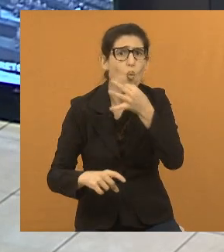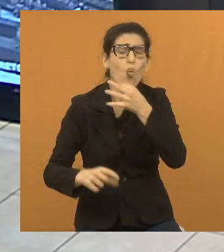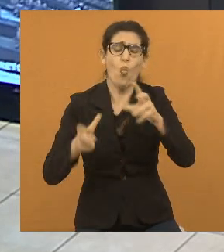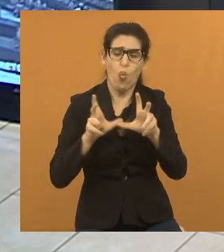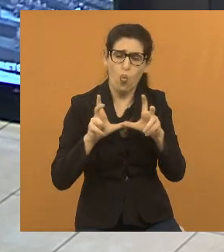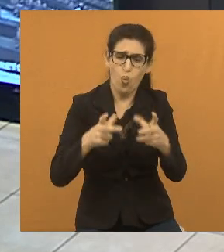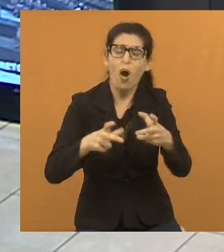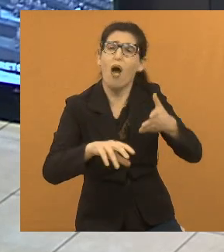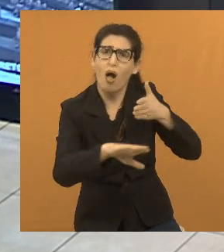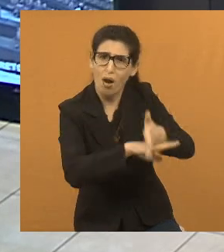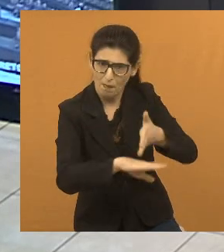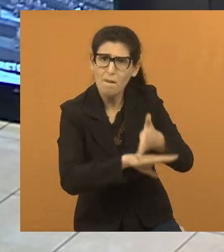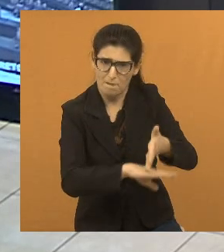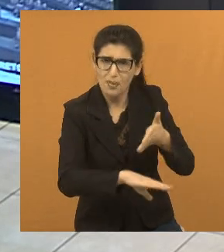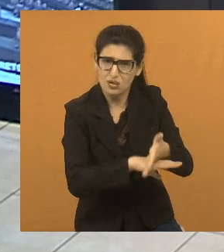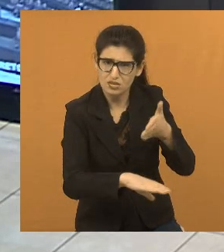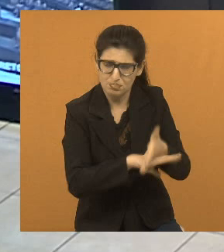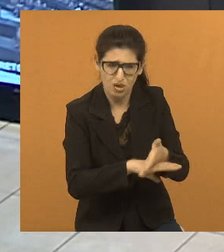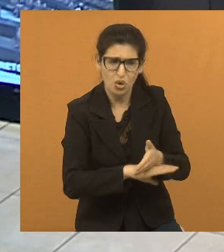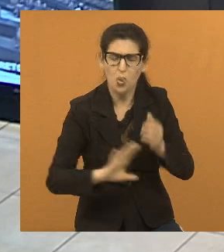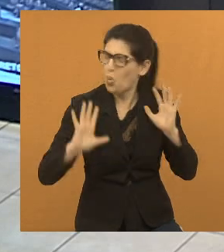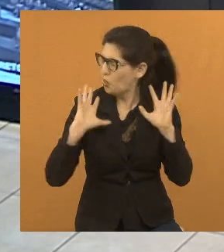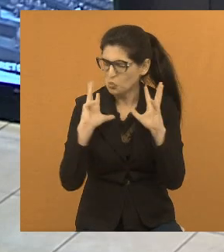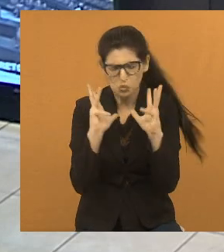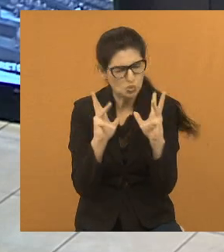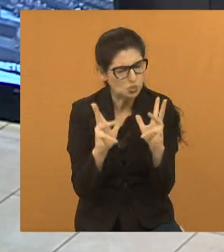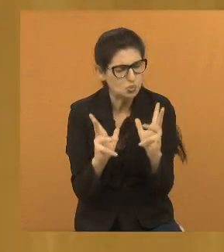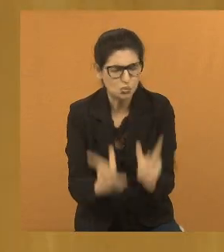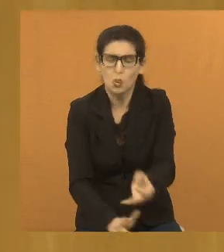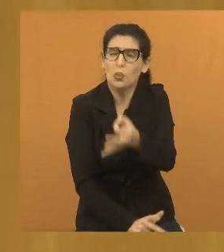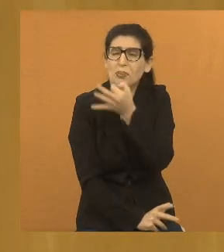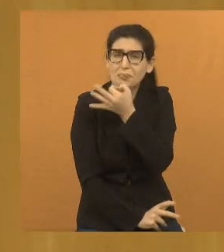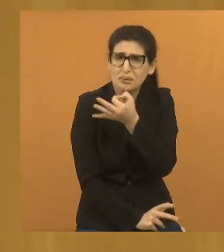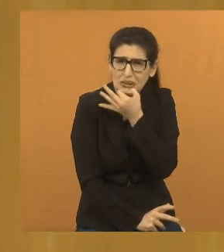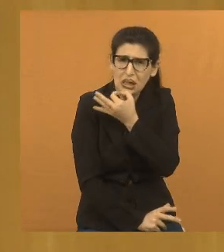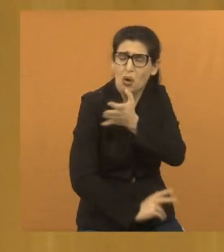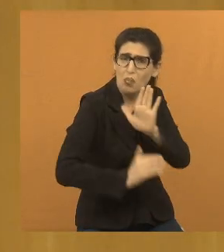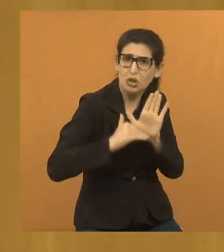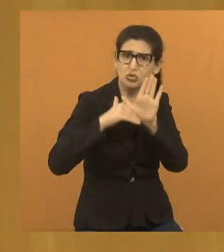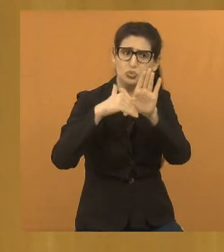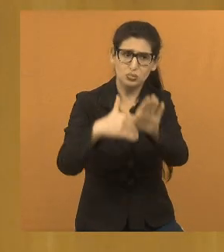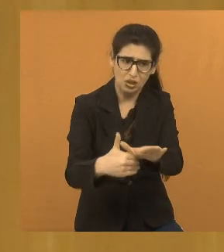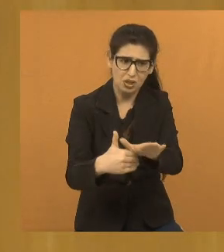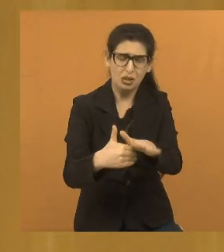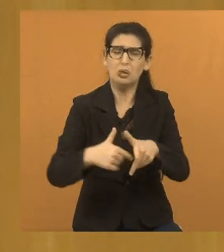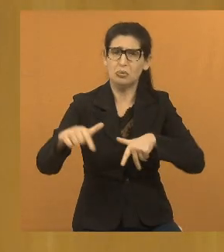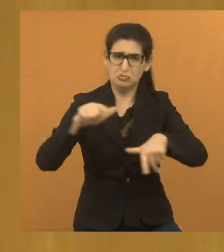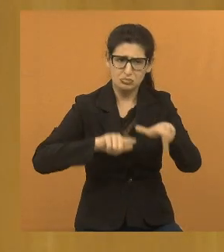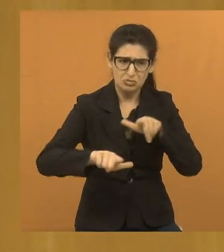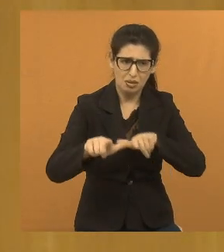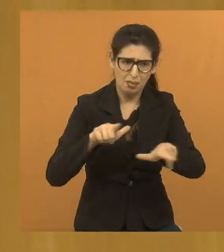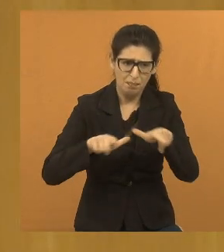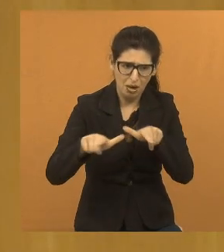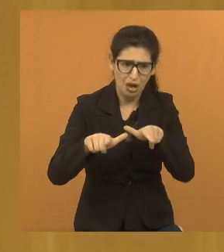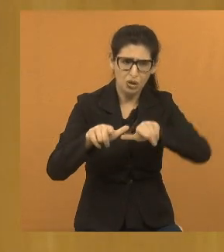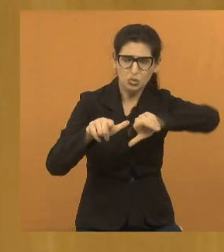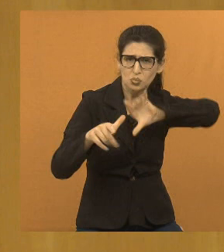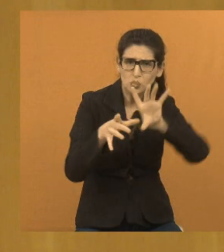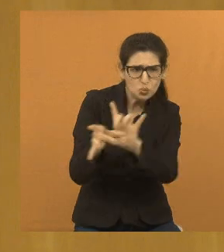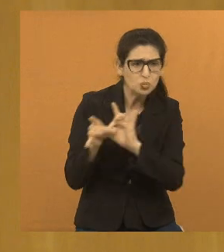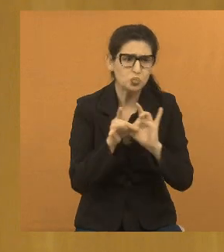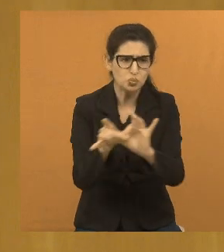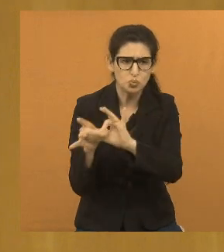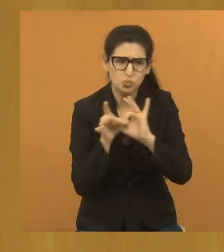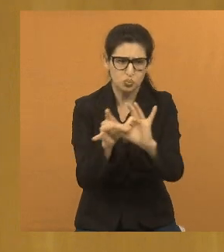participando, dando todas as suas sugestões, também contribuindo para esse trabalho de elaboração normativo conjunto,